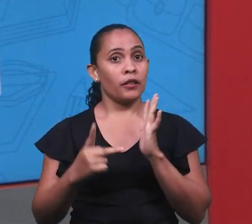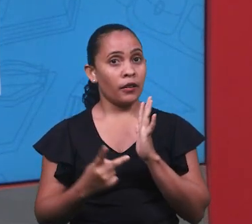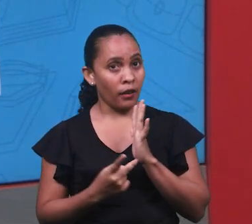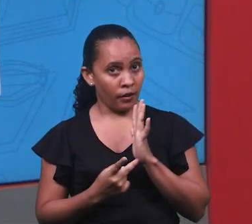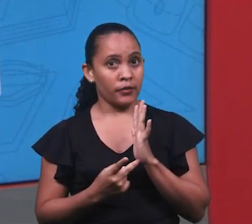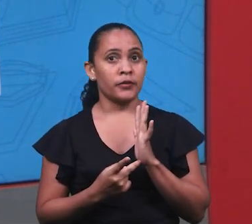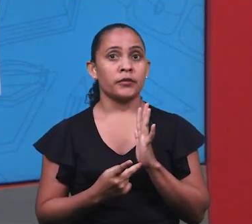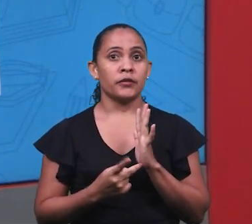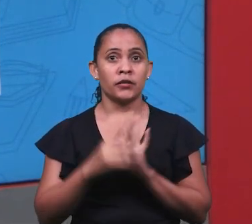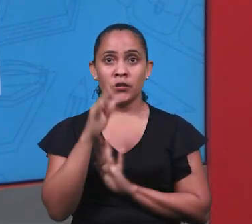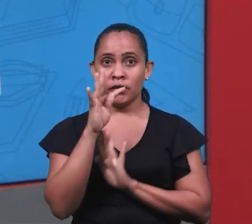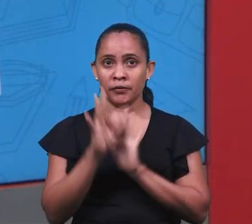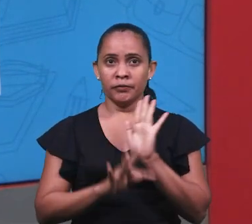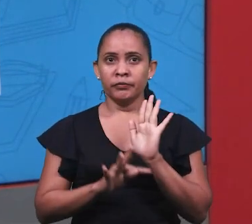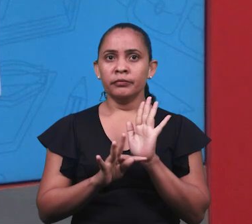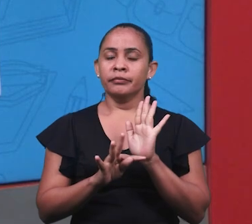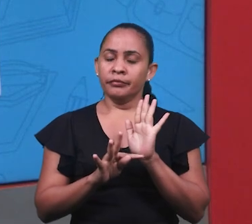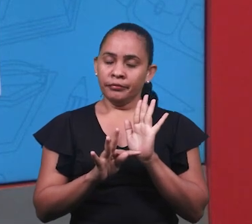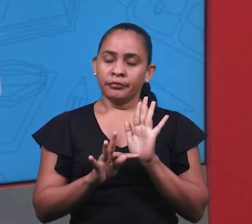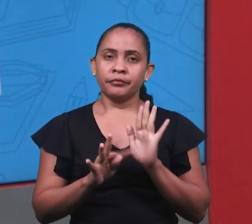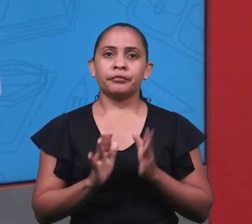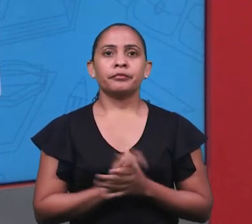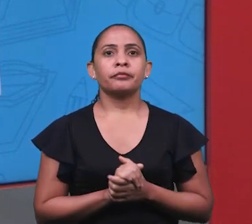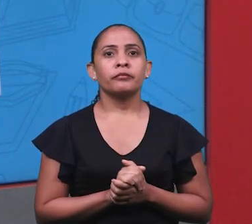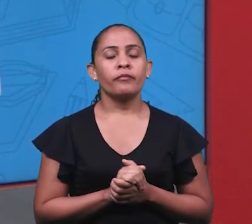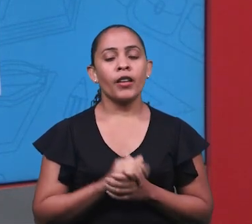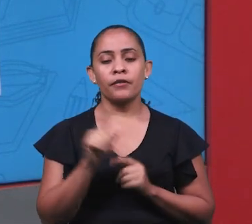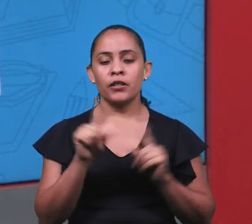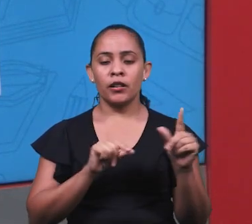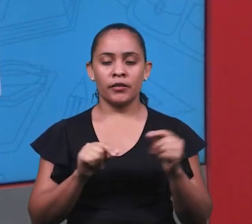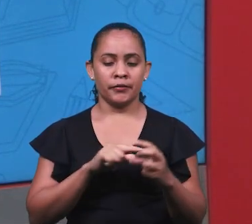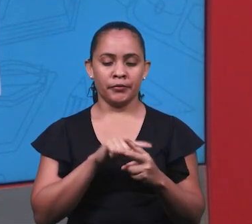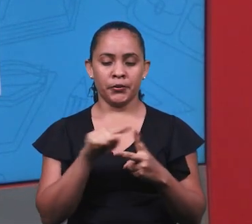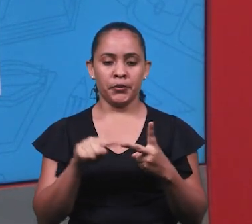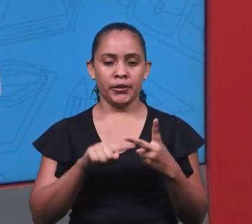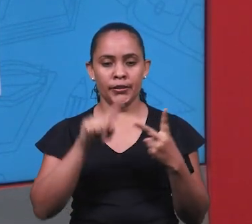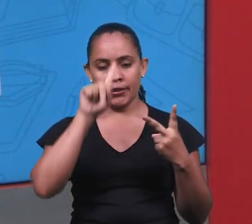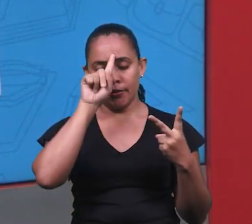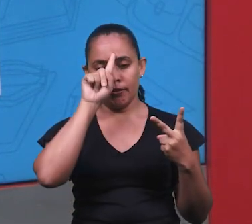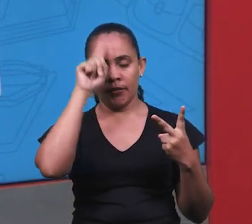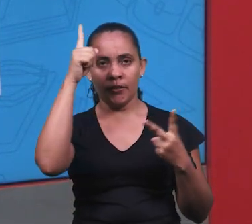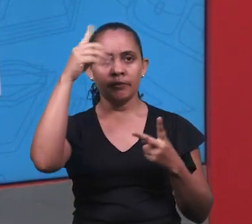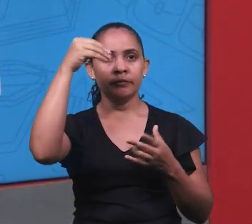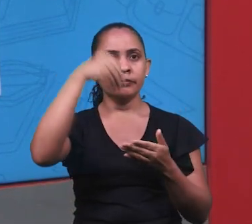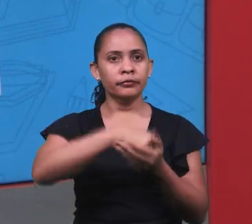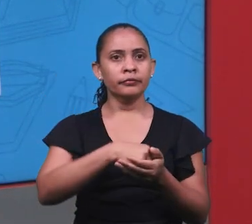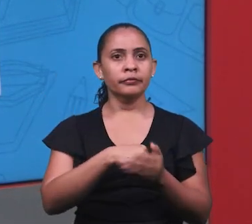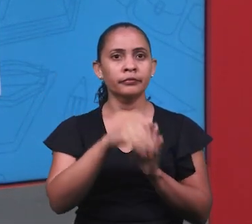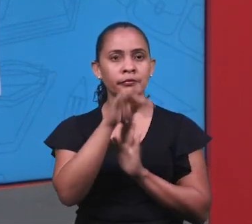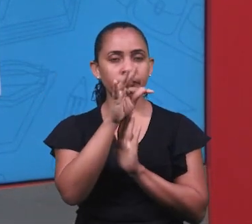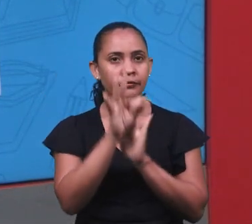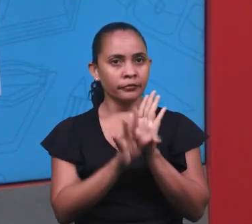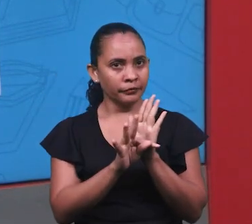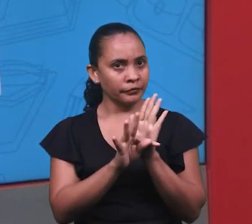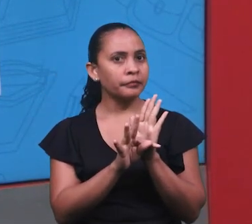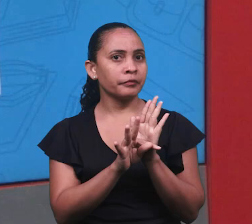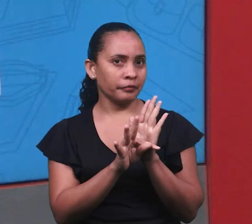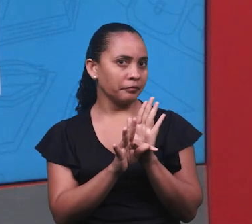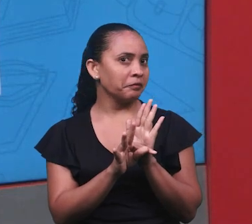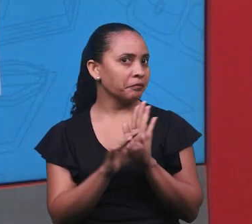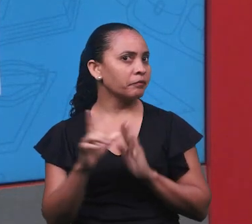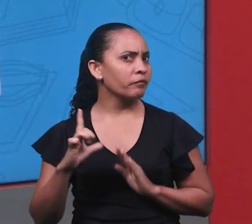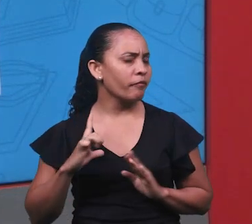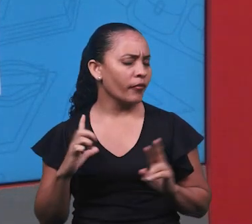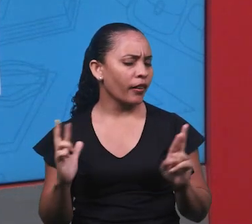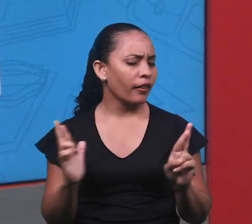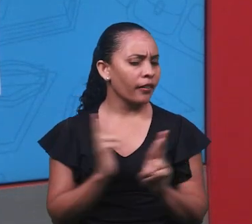as partes do texto. Então, eu vou selecionar 2 ideias para colocar no meu texto, mas essas ideias, elas têm um sentido, elas